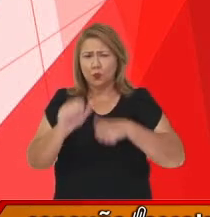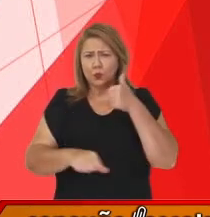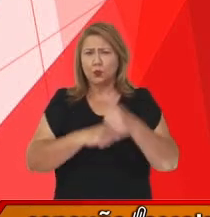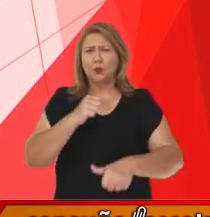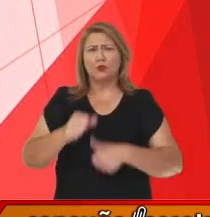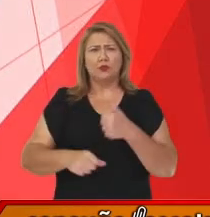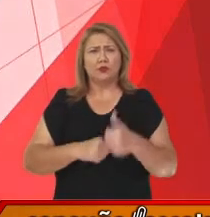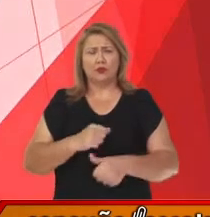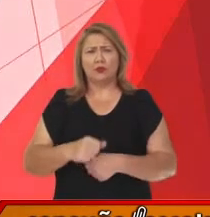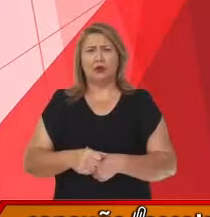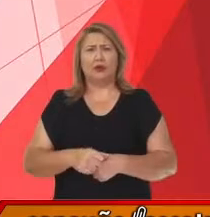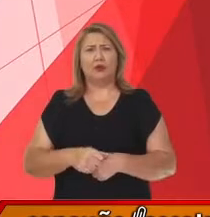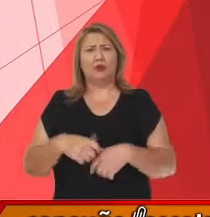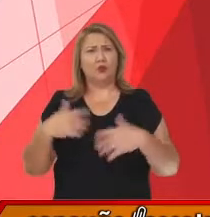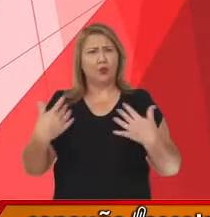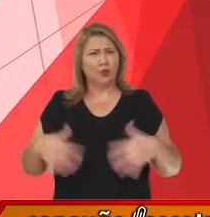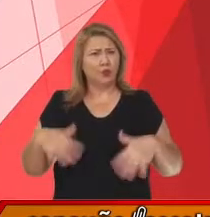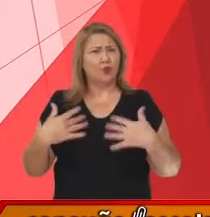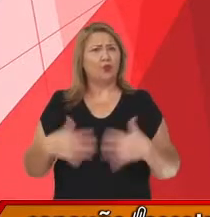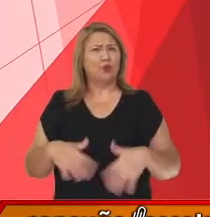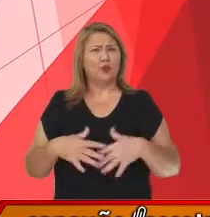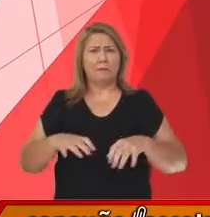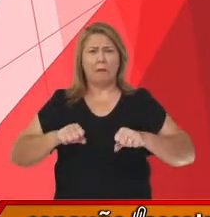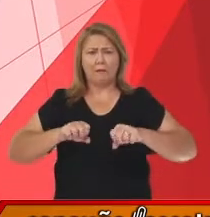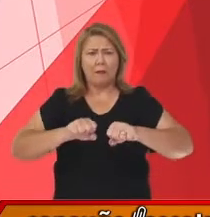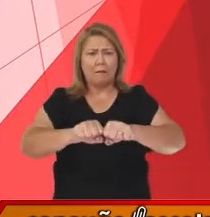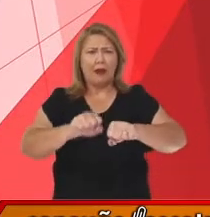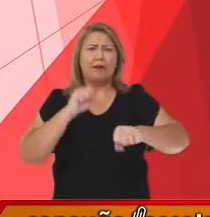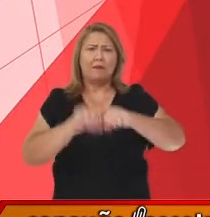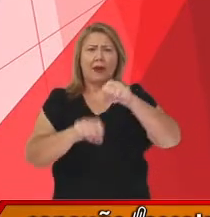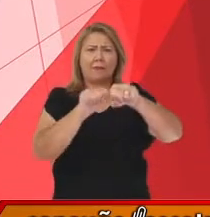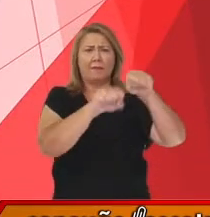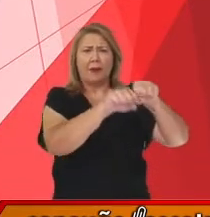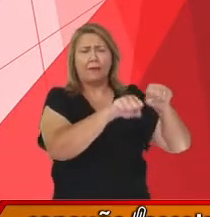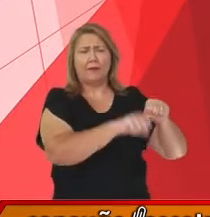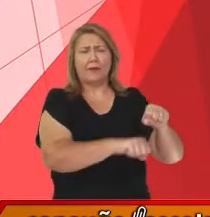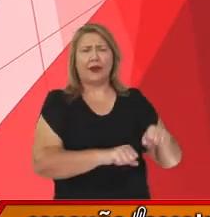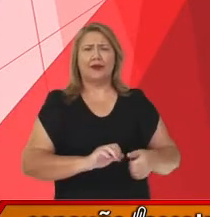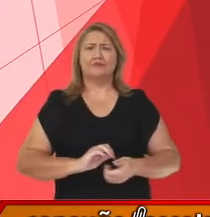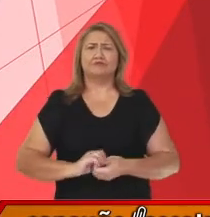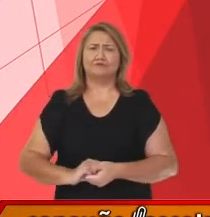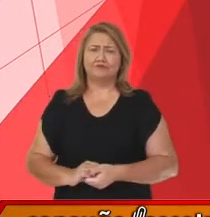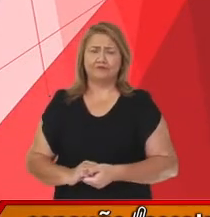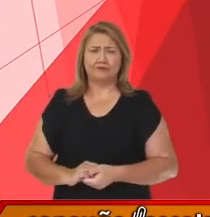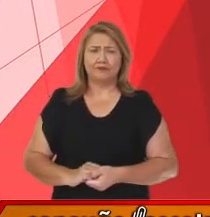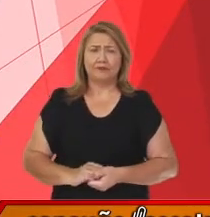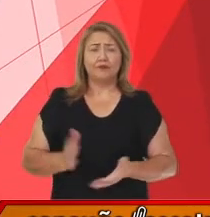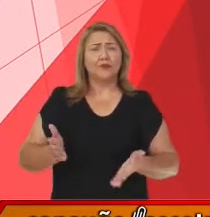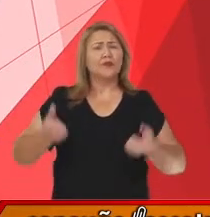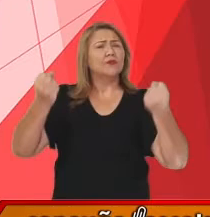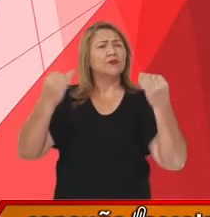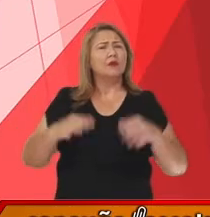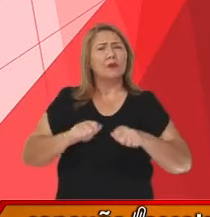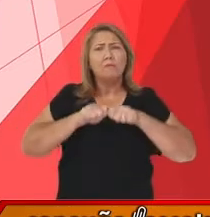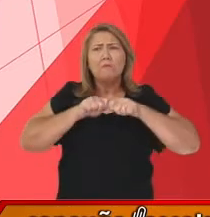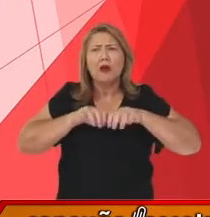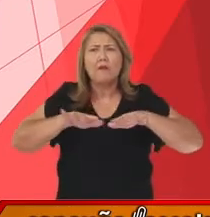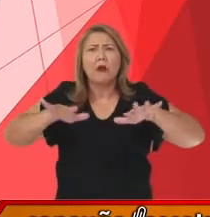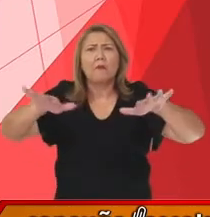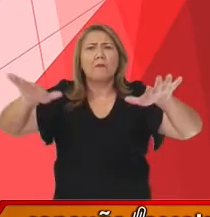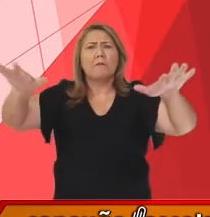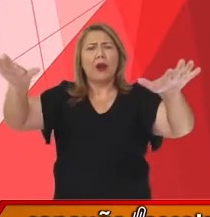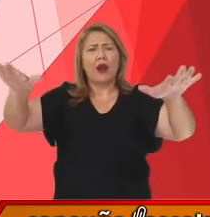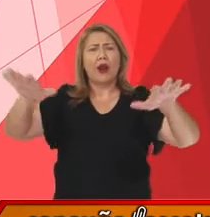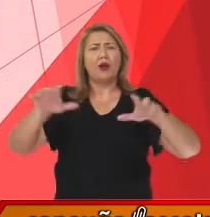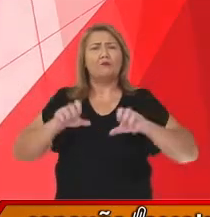de extermínio e domínio dessas terras. Falando um pouco sobre essa expansão territorial,